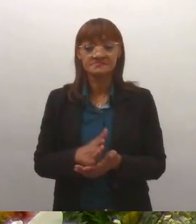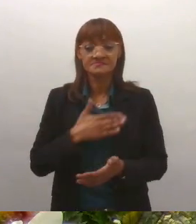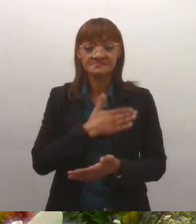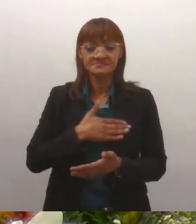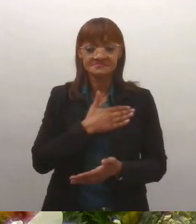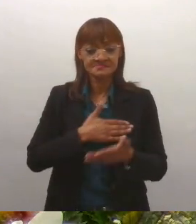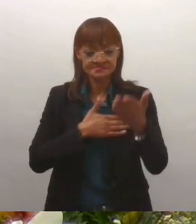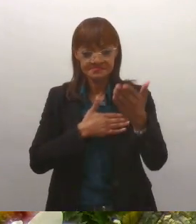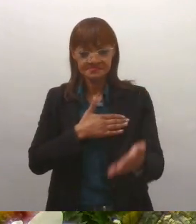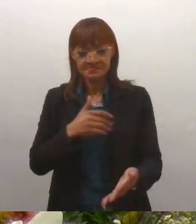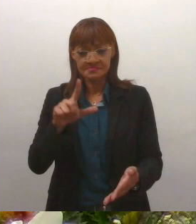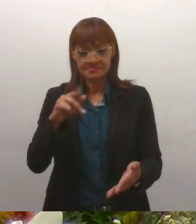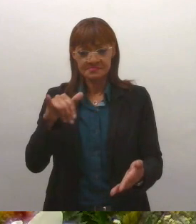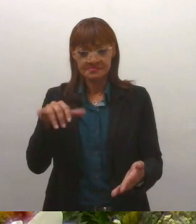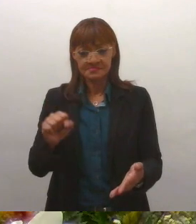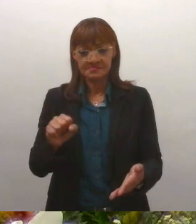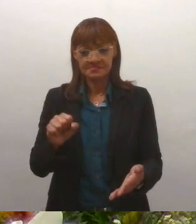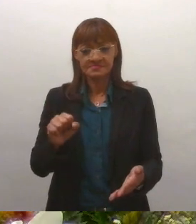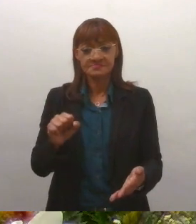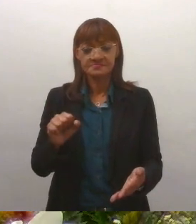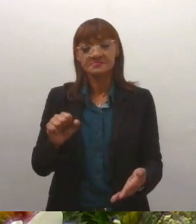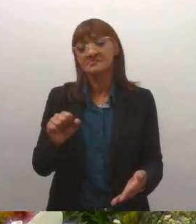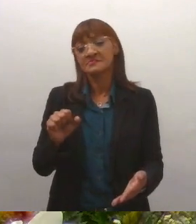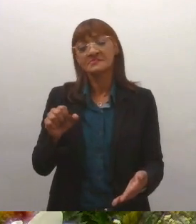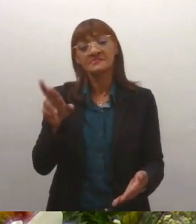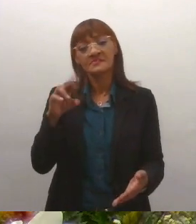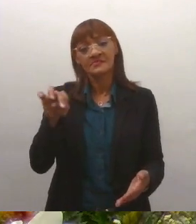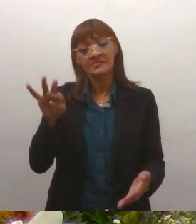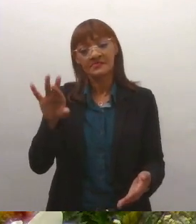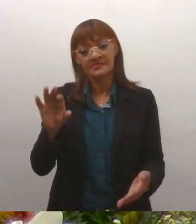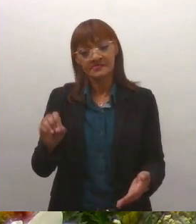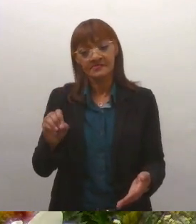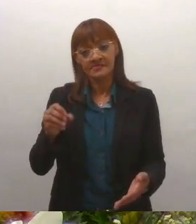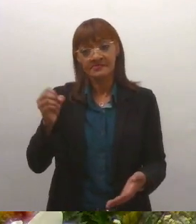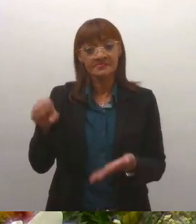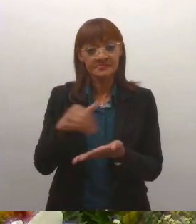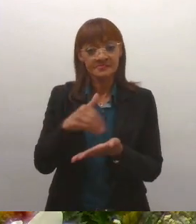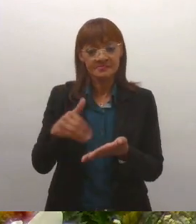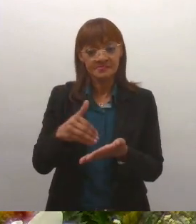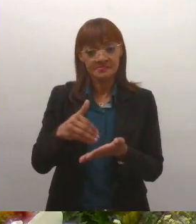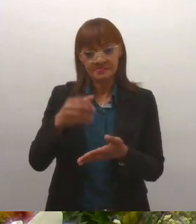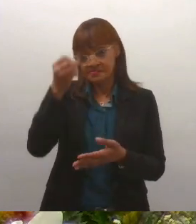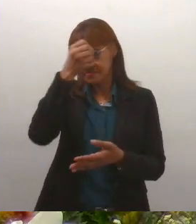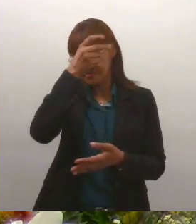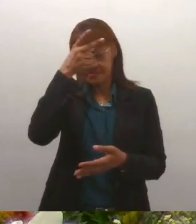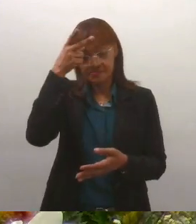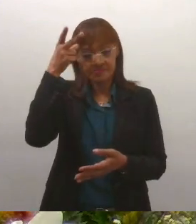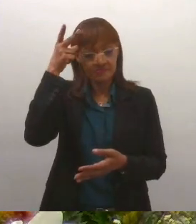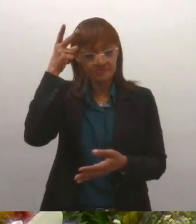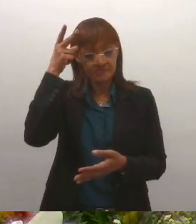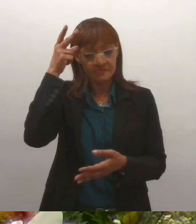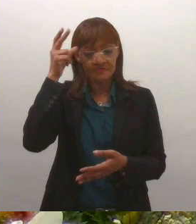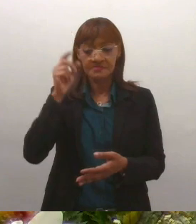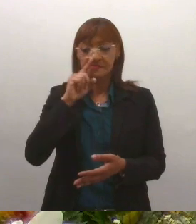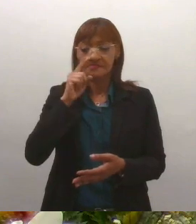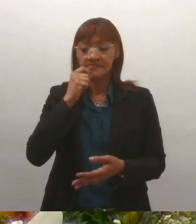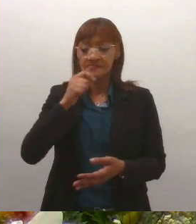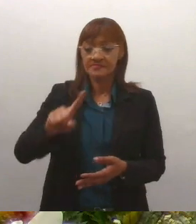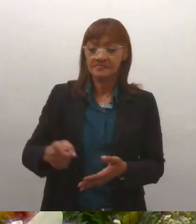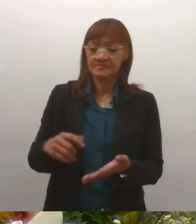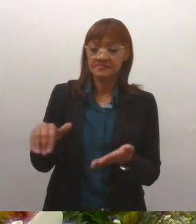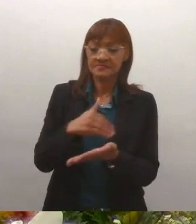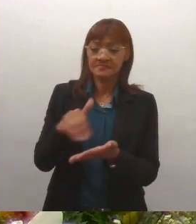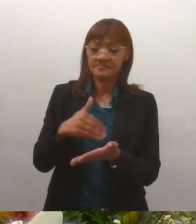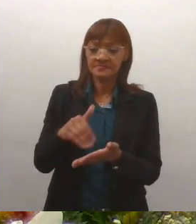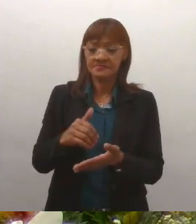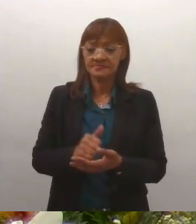secretário da Prefeitura de Aracaju, do Estado de Sergipe, ex-secretário, que está aqui também para me prestigiar nessa tarde.